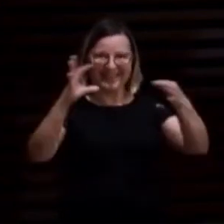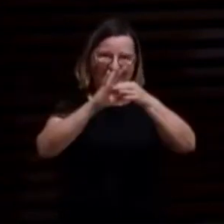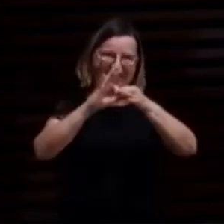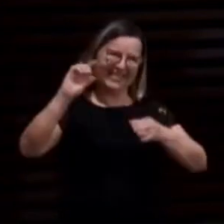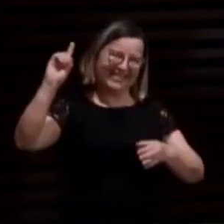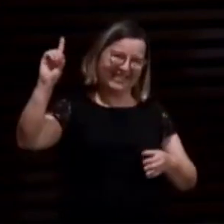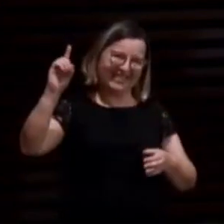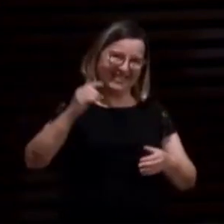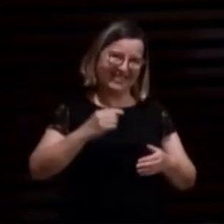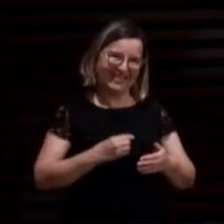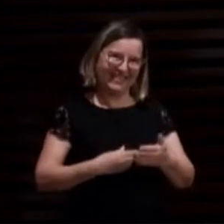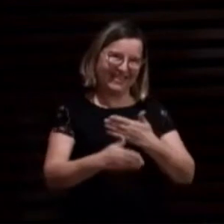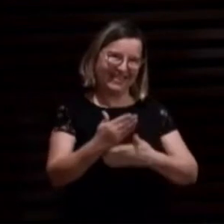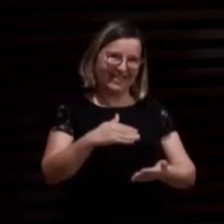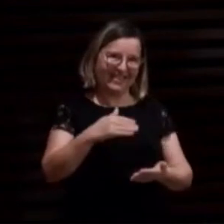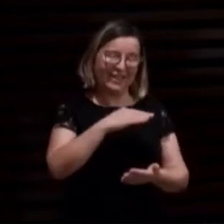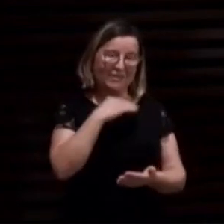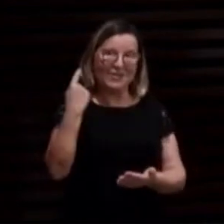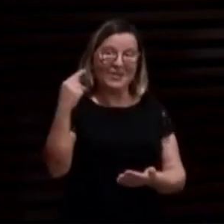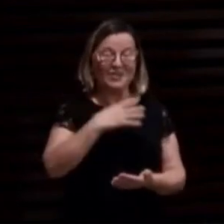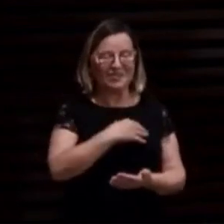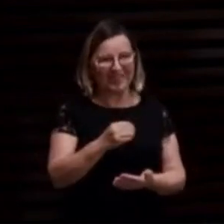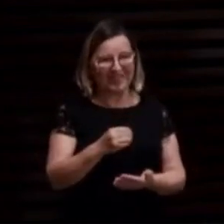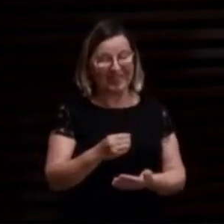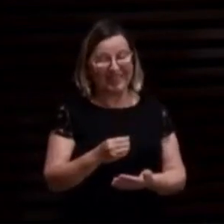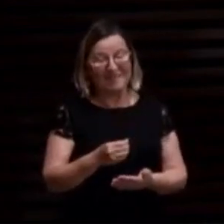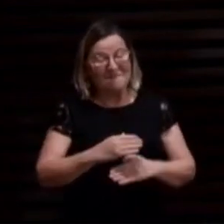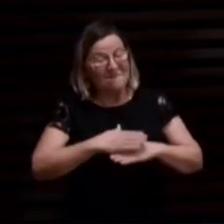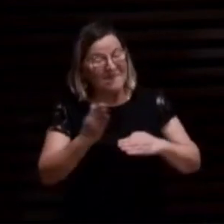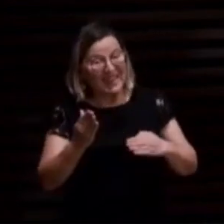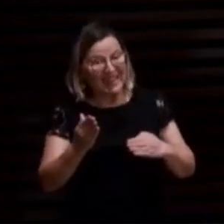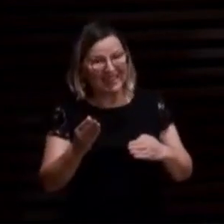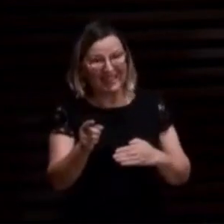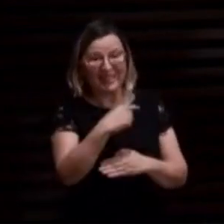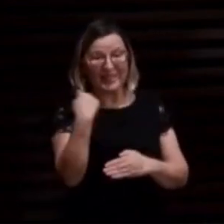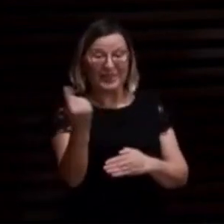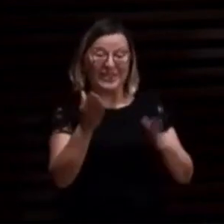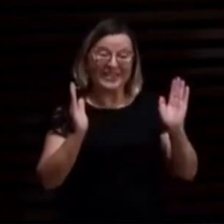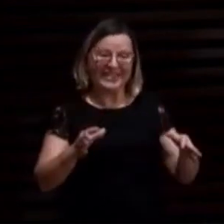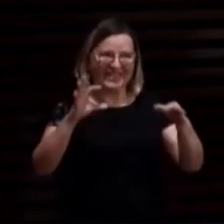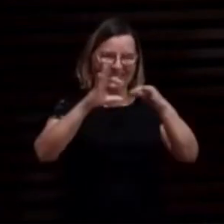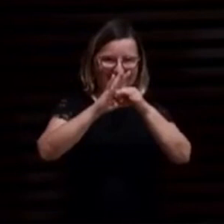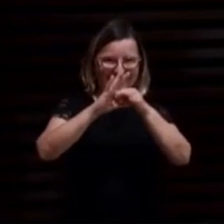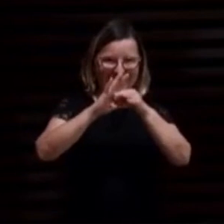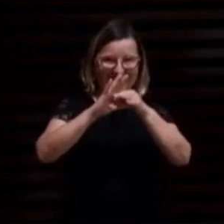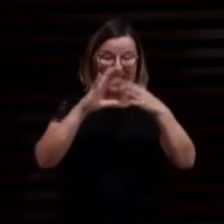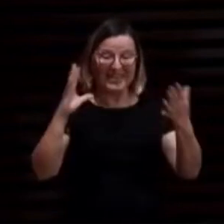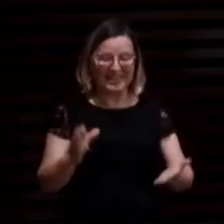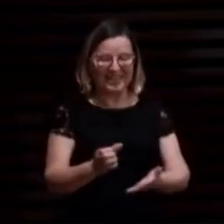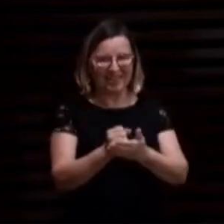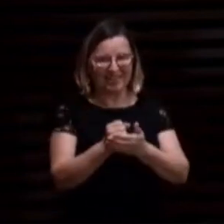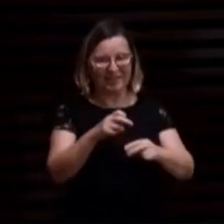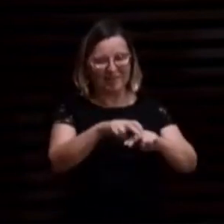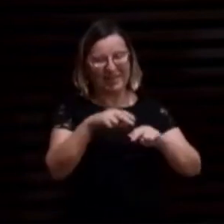Deus mediante a morte do seu Filho, muito mais, estando já reconciliados, seremos salvos